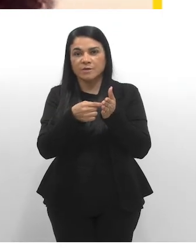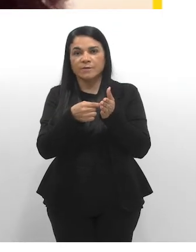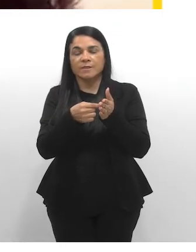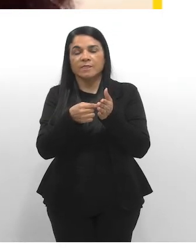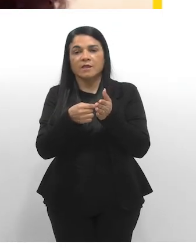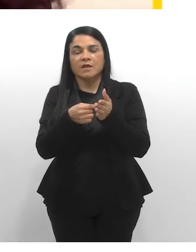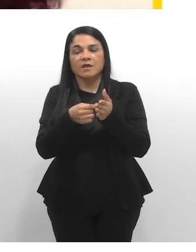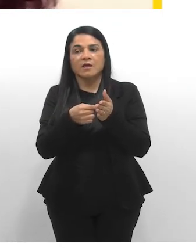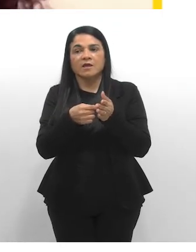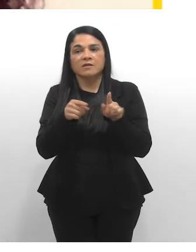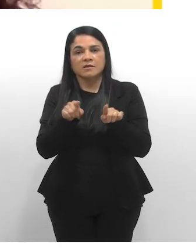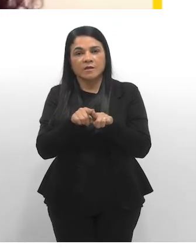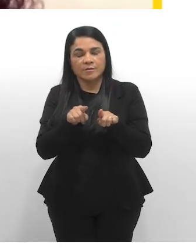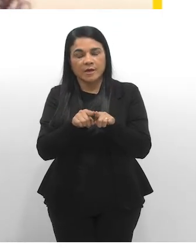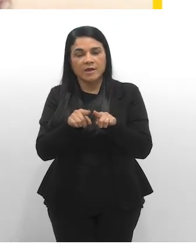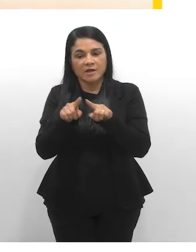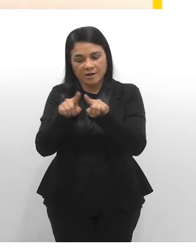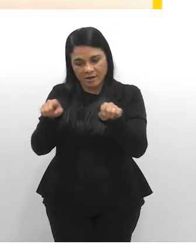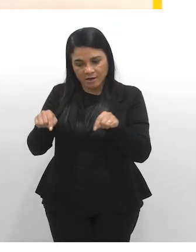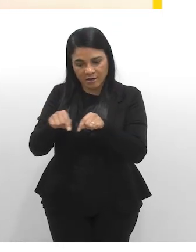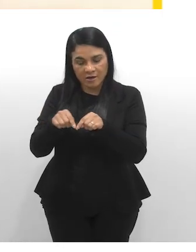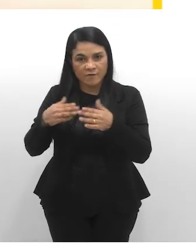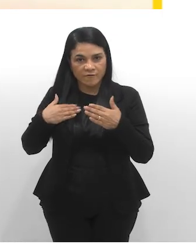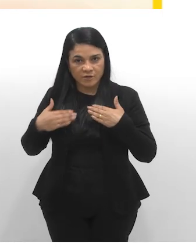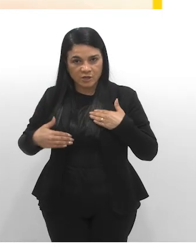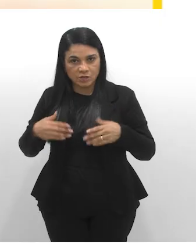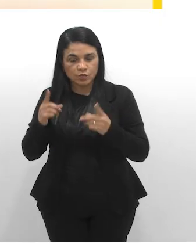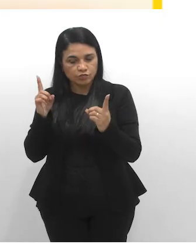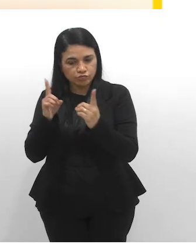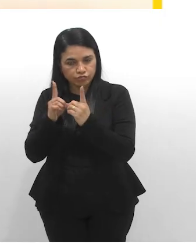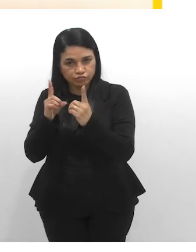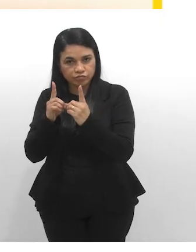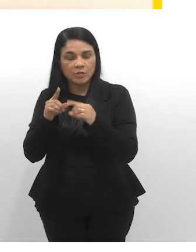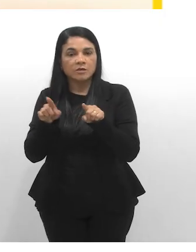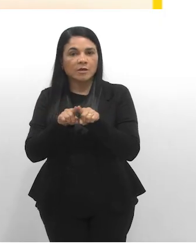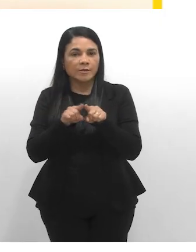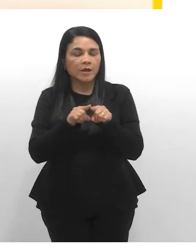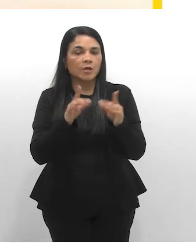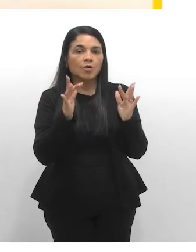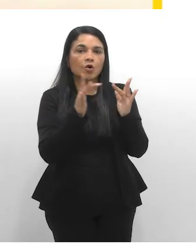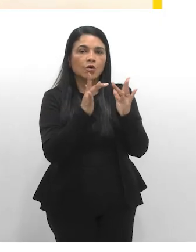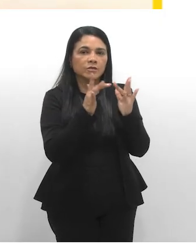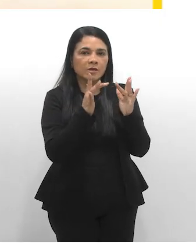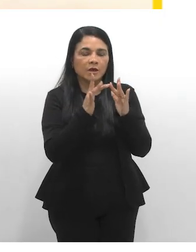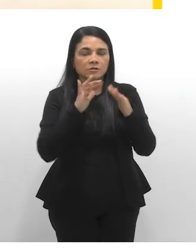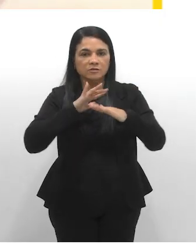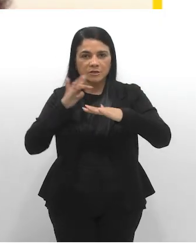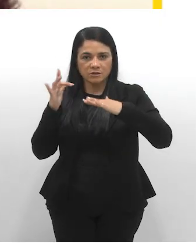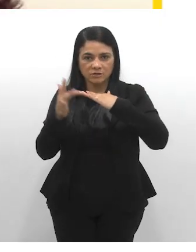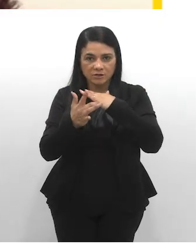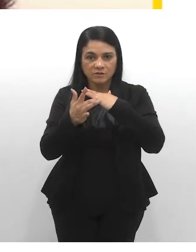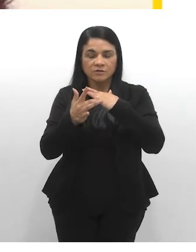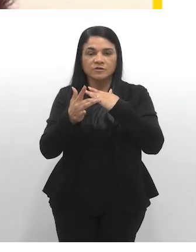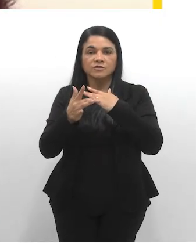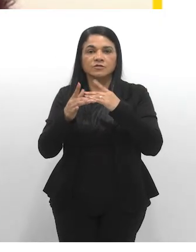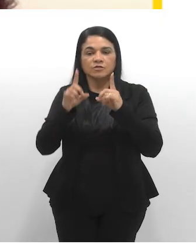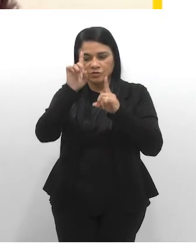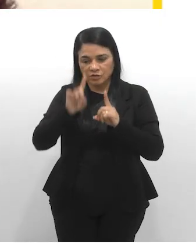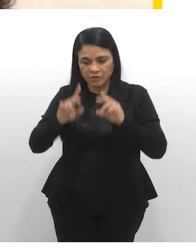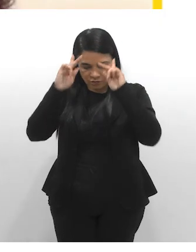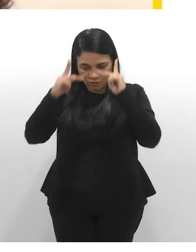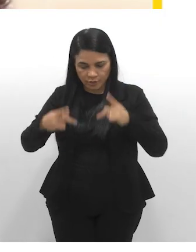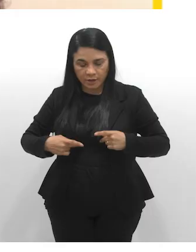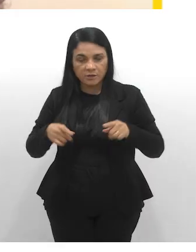de denúncias, não somente essa linha física lá, mas os próprios contatos, né, da Comissão de Direitos